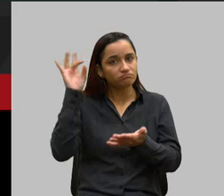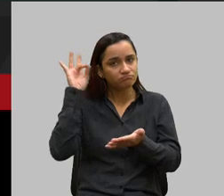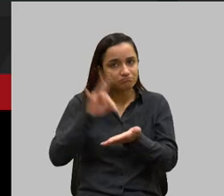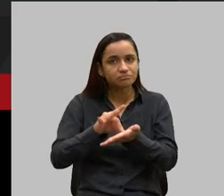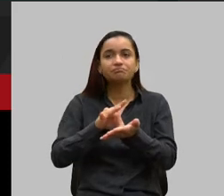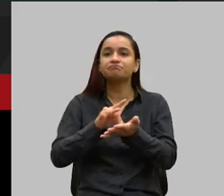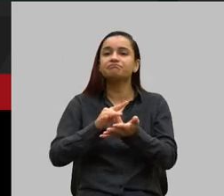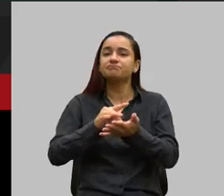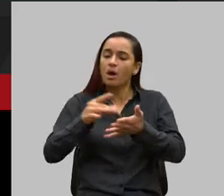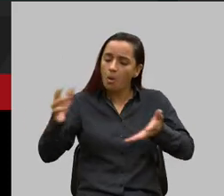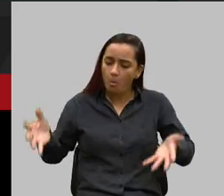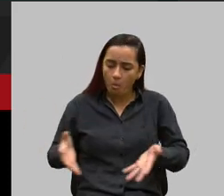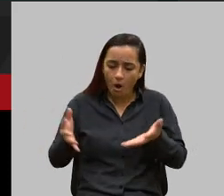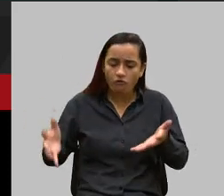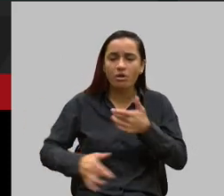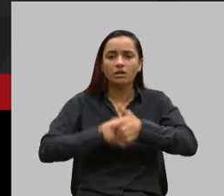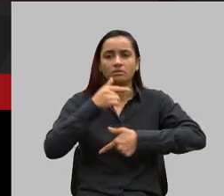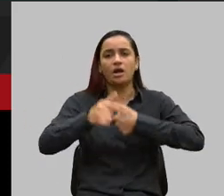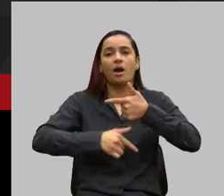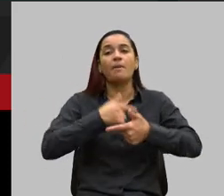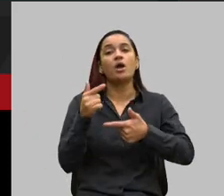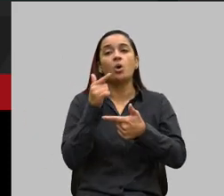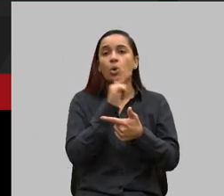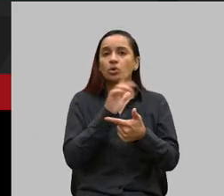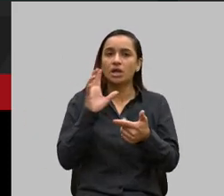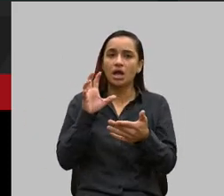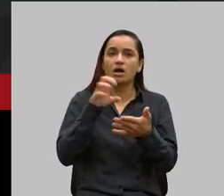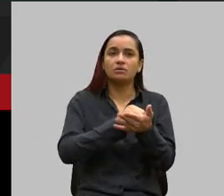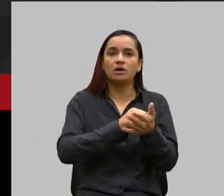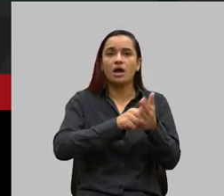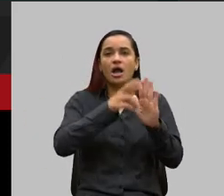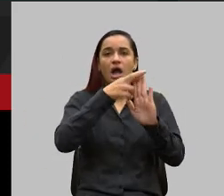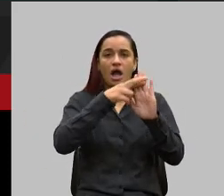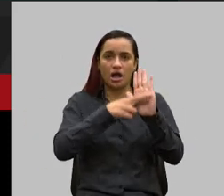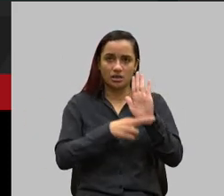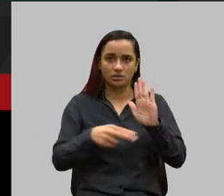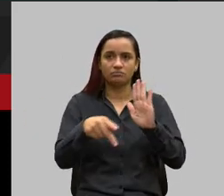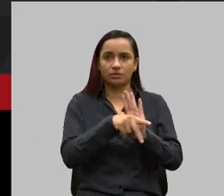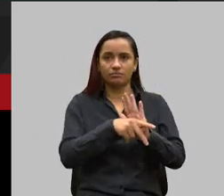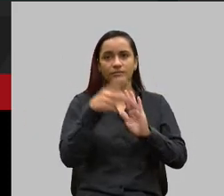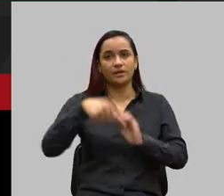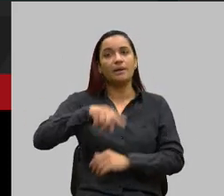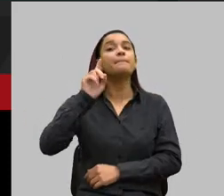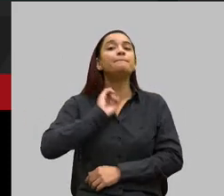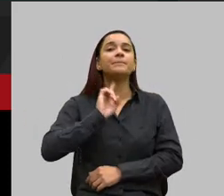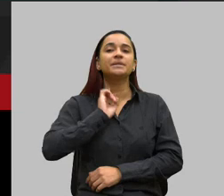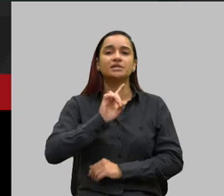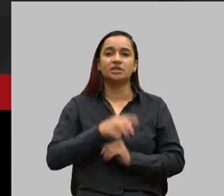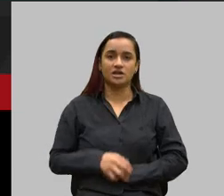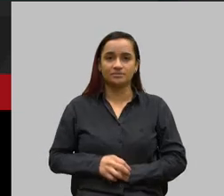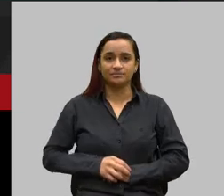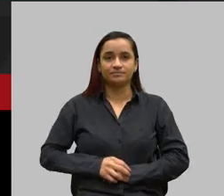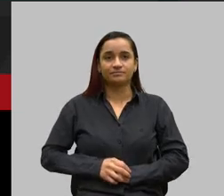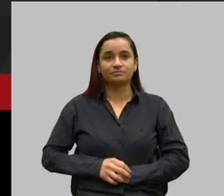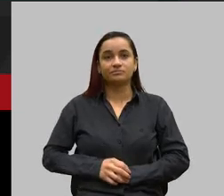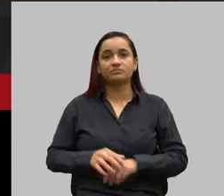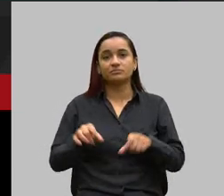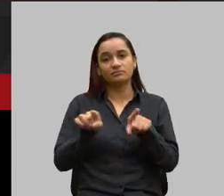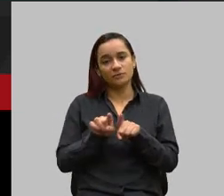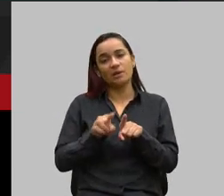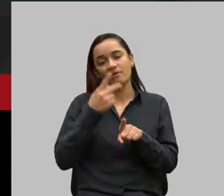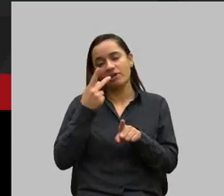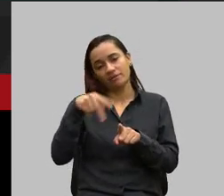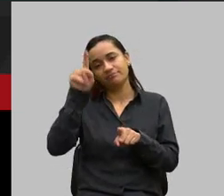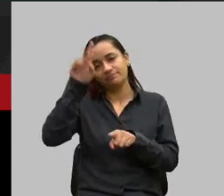movimentando a regularização fundiária no em Minas Gerais e falar no Brasil